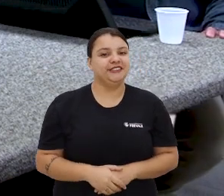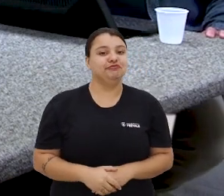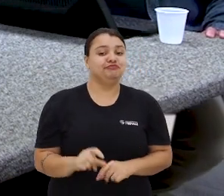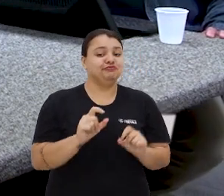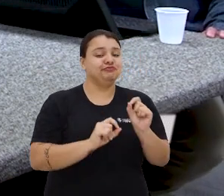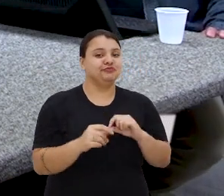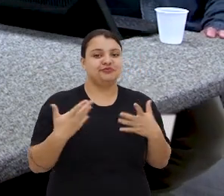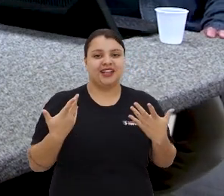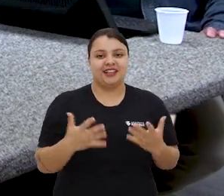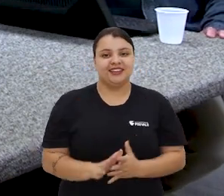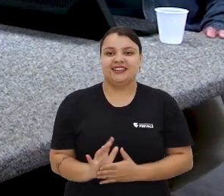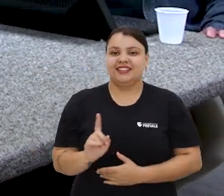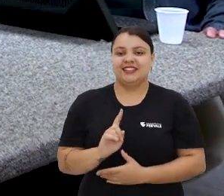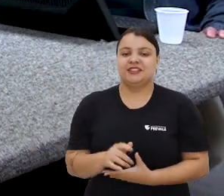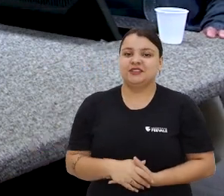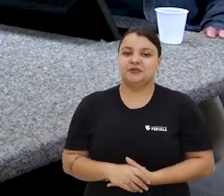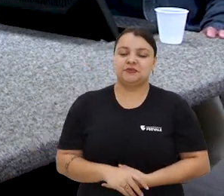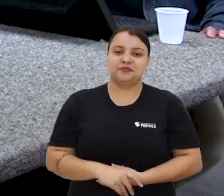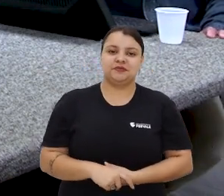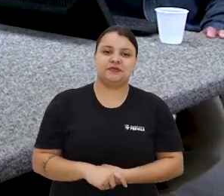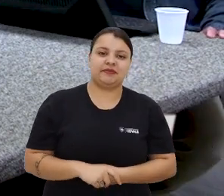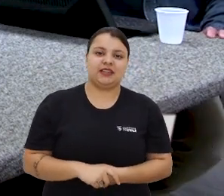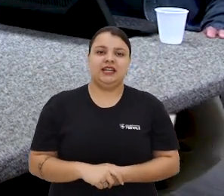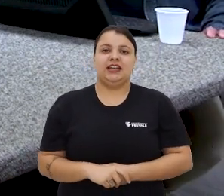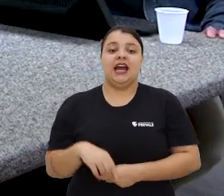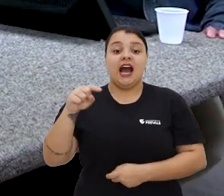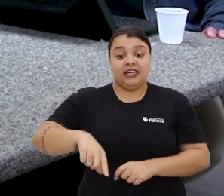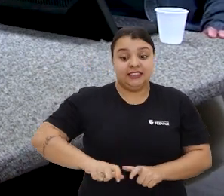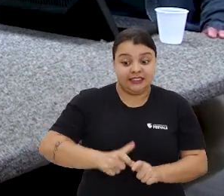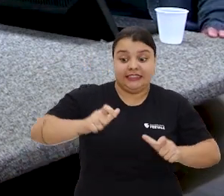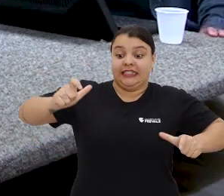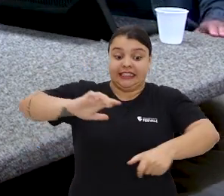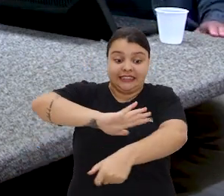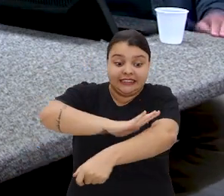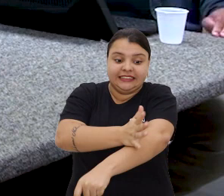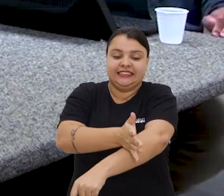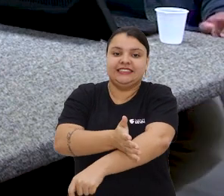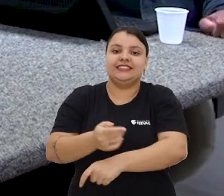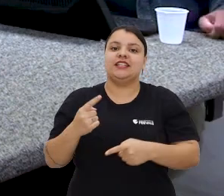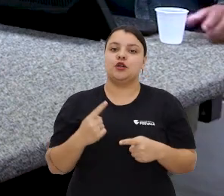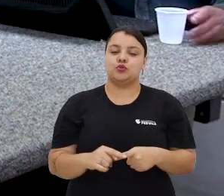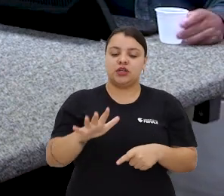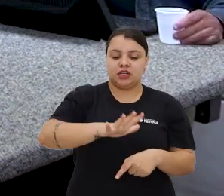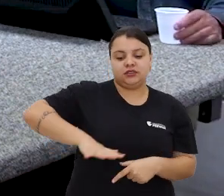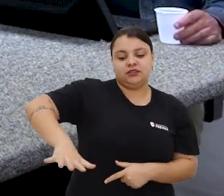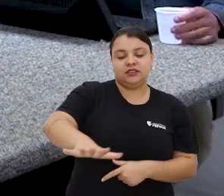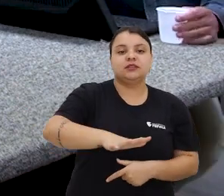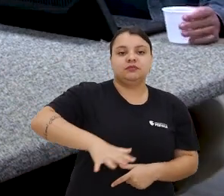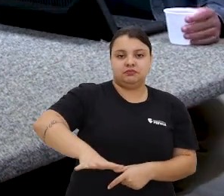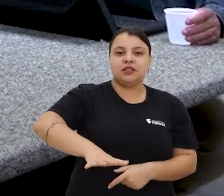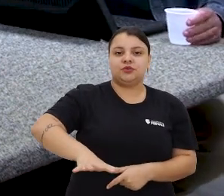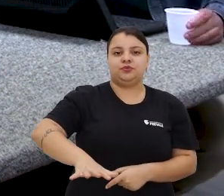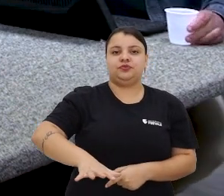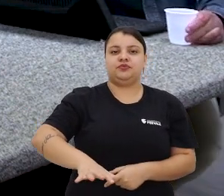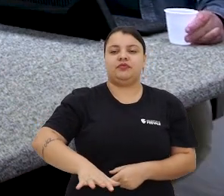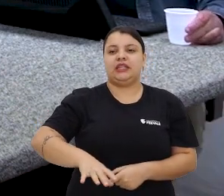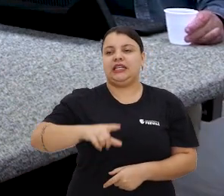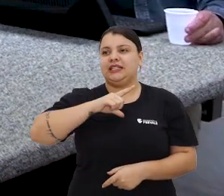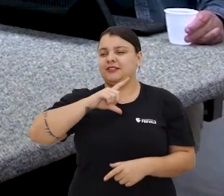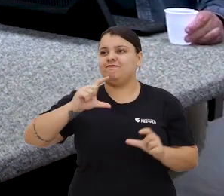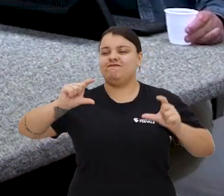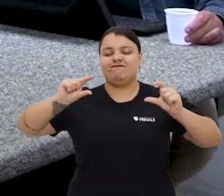Não vai ter mais. Né? Aí que ele aumenta mais ainda, porque é um espaço que é um espaço que tem